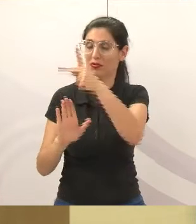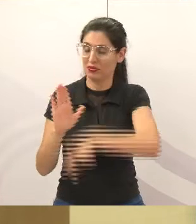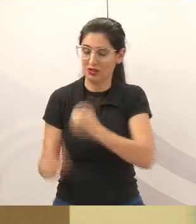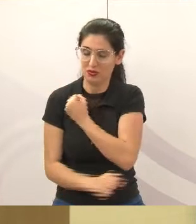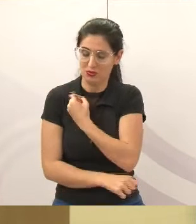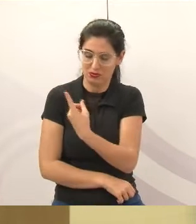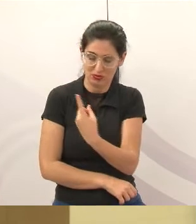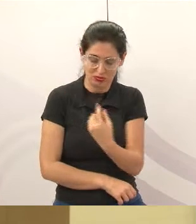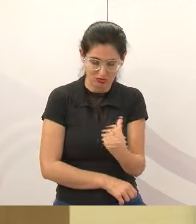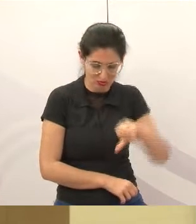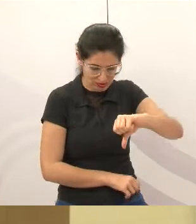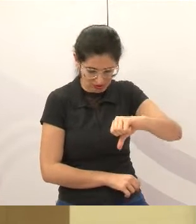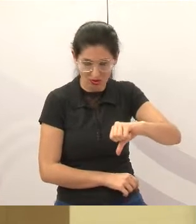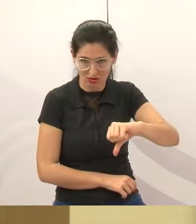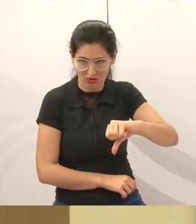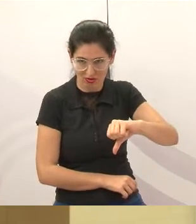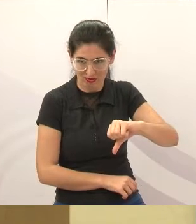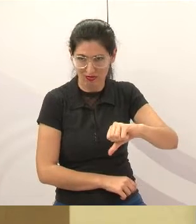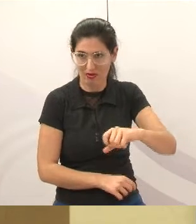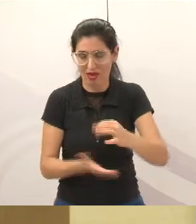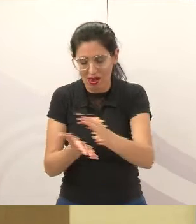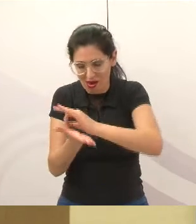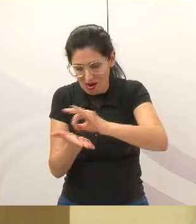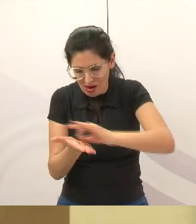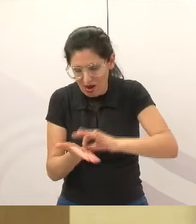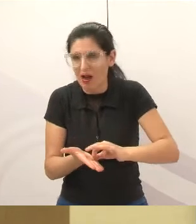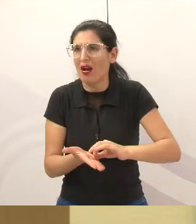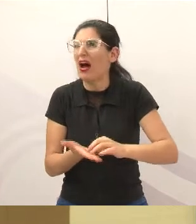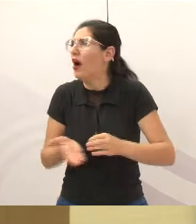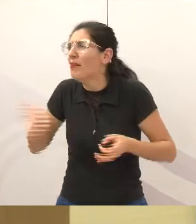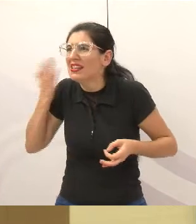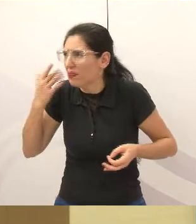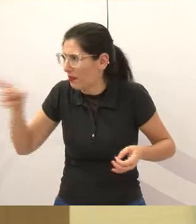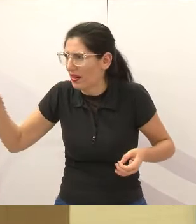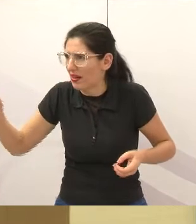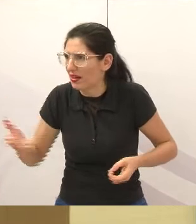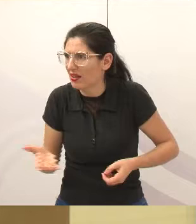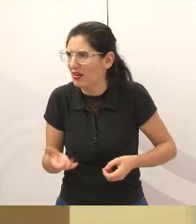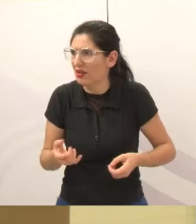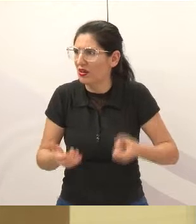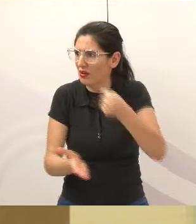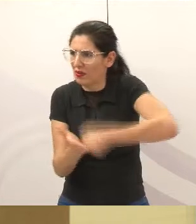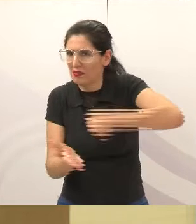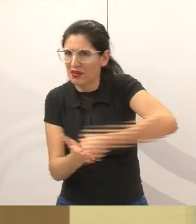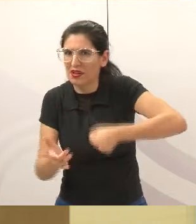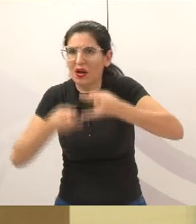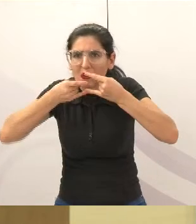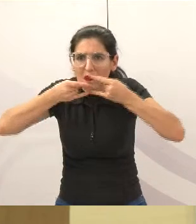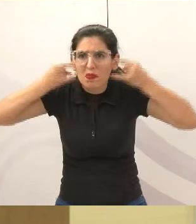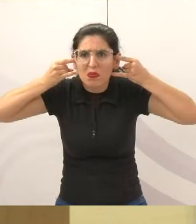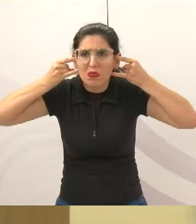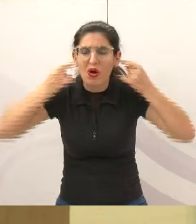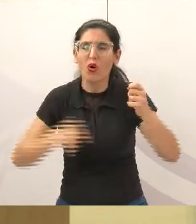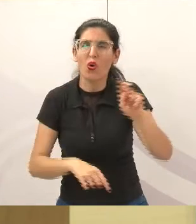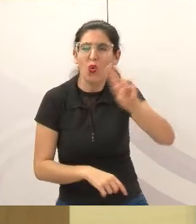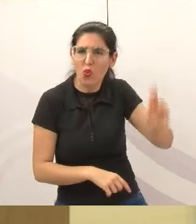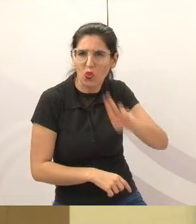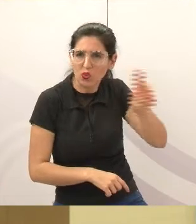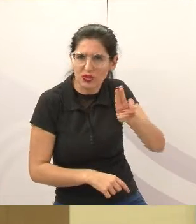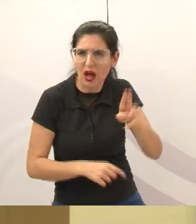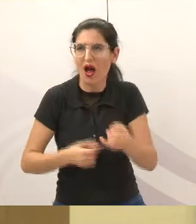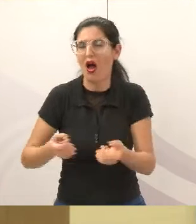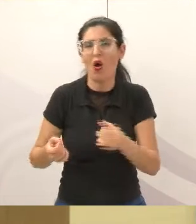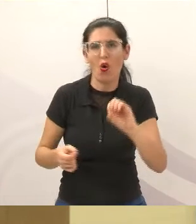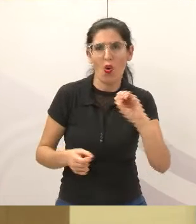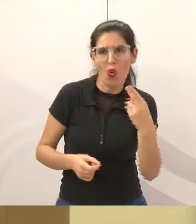19, da minha autoria, da questão da obrigatoriedade de usar máscaras descartáveis ou confeccionada,